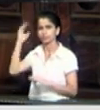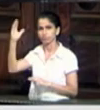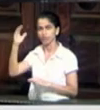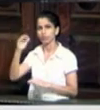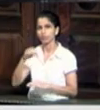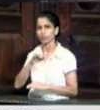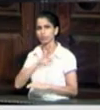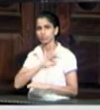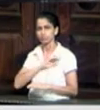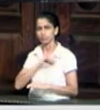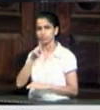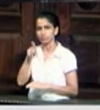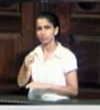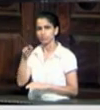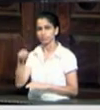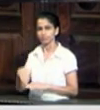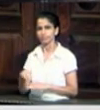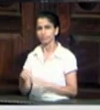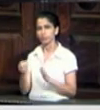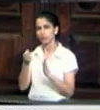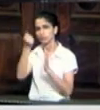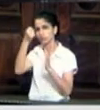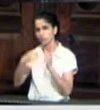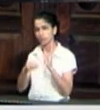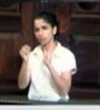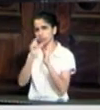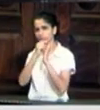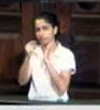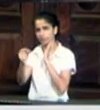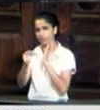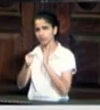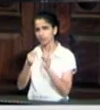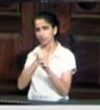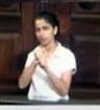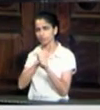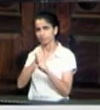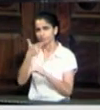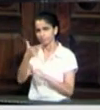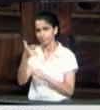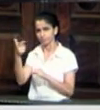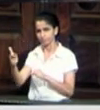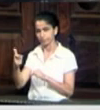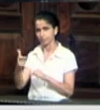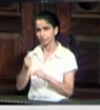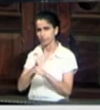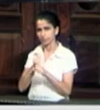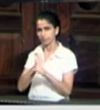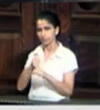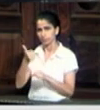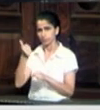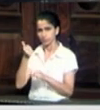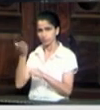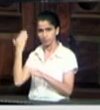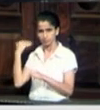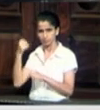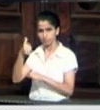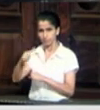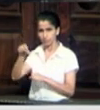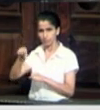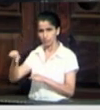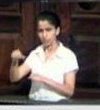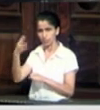Militar. E ele dá a seguinte definição. Em 22 anos, entre 1994